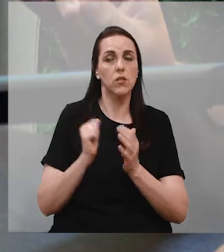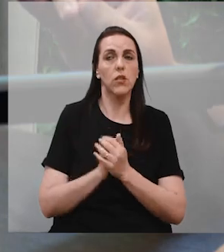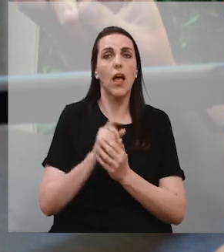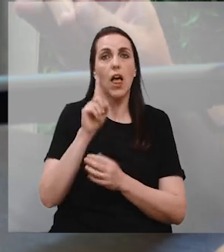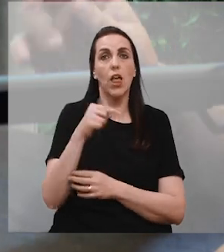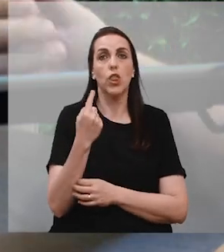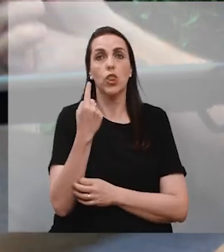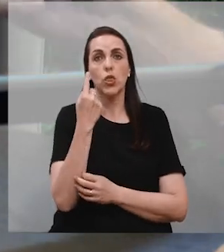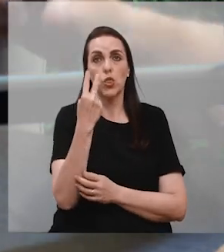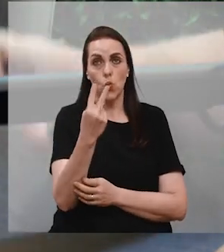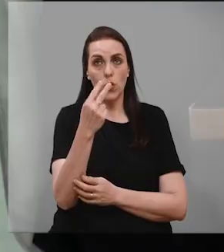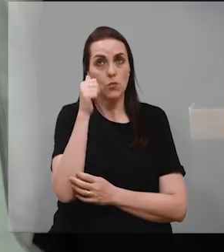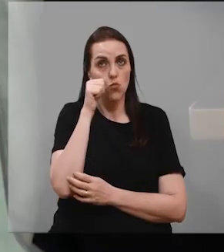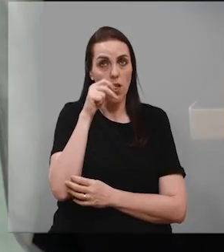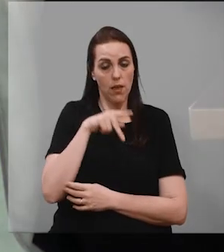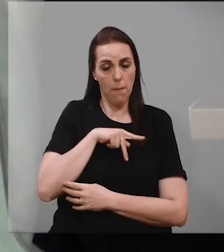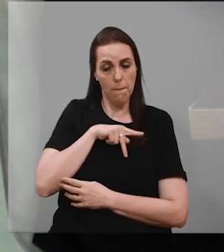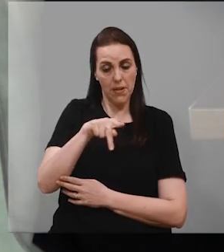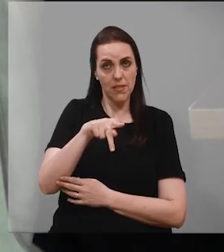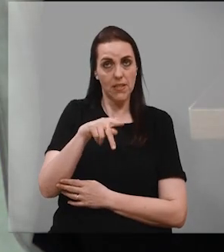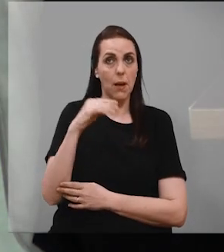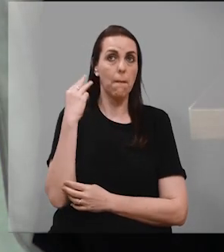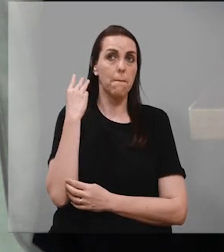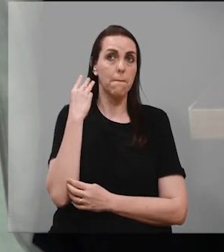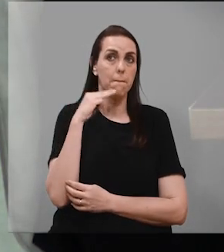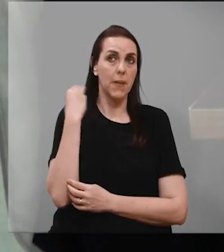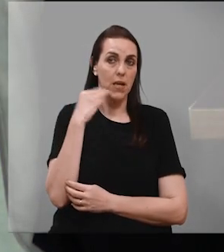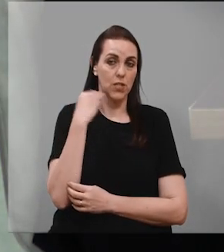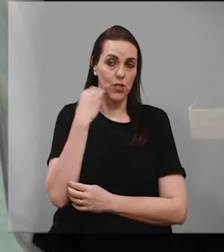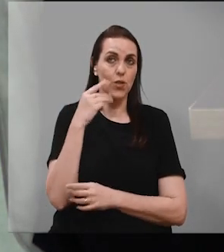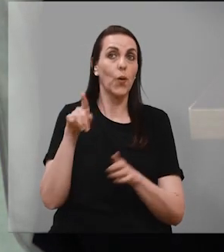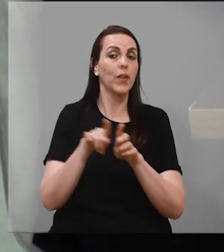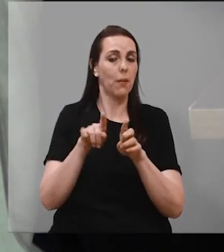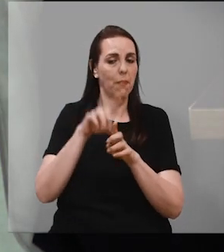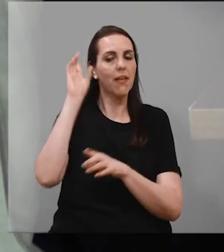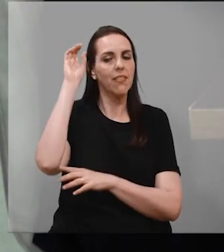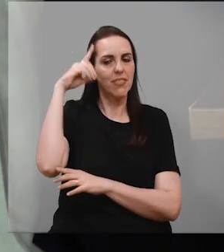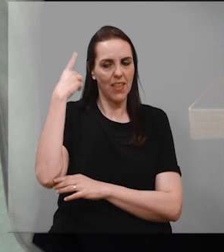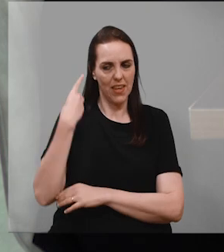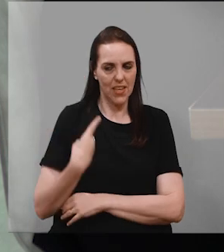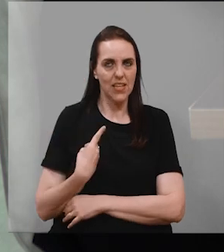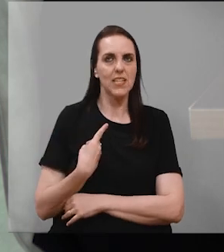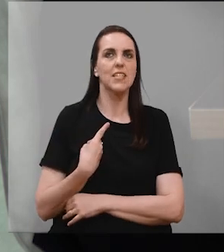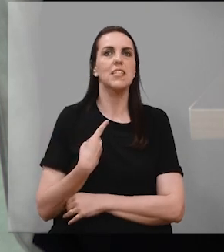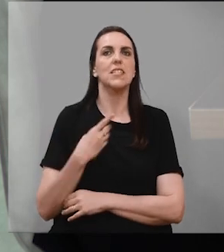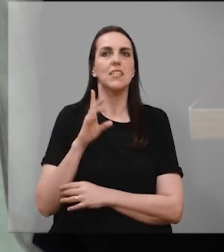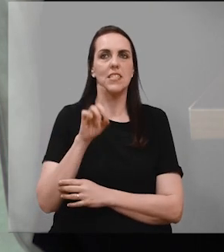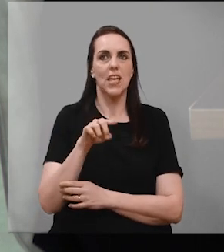na presidência, né? A Marisol Santos nesse último ano e a Denise Pessoa, que foi em